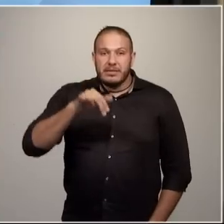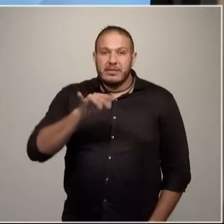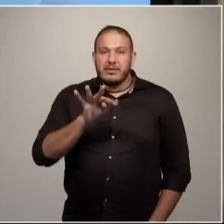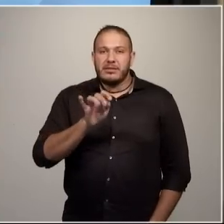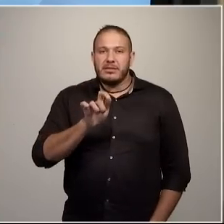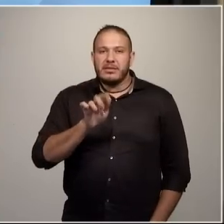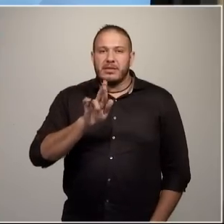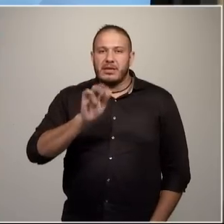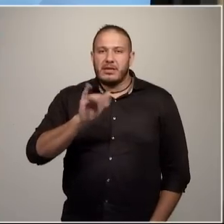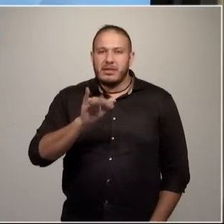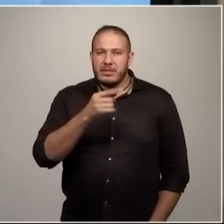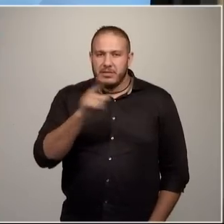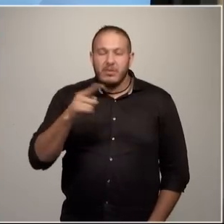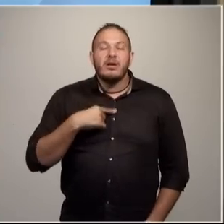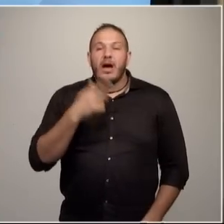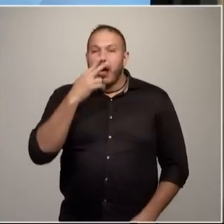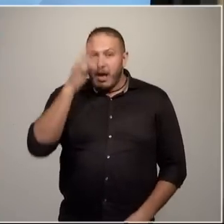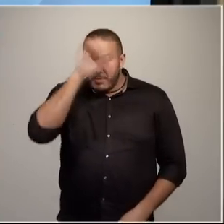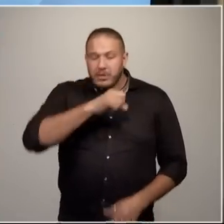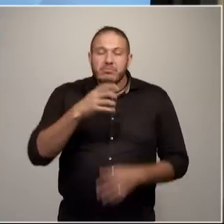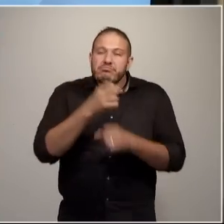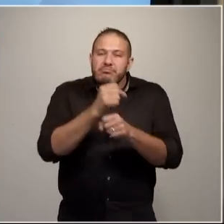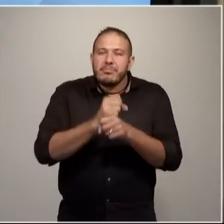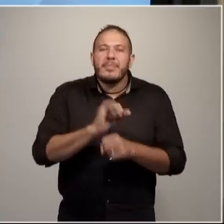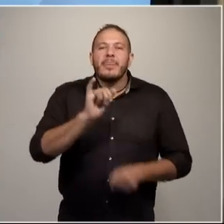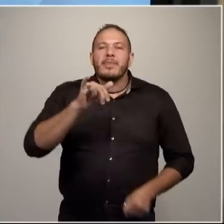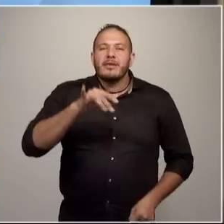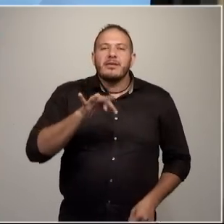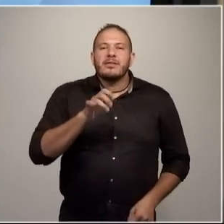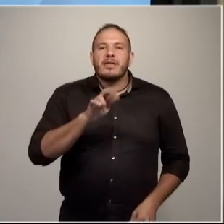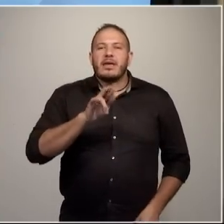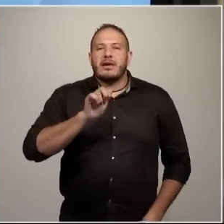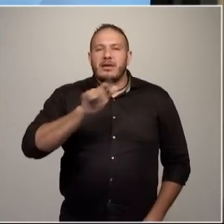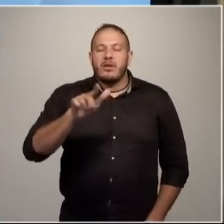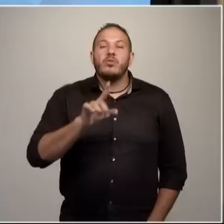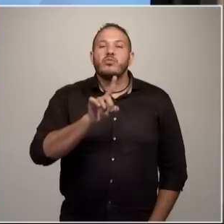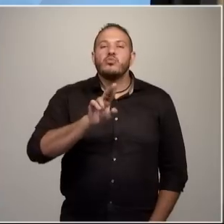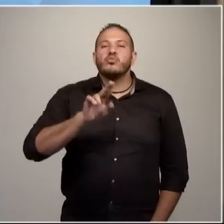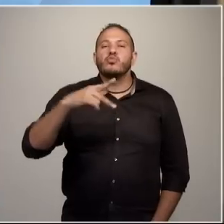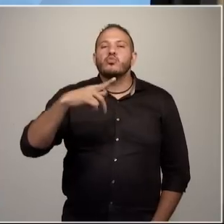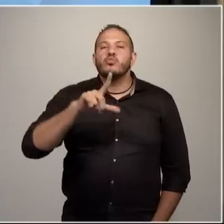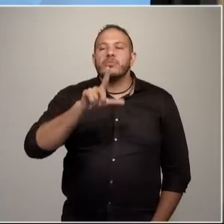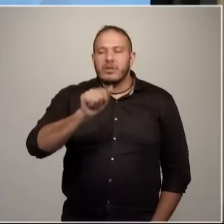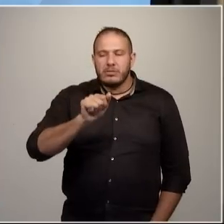aprendemos a calcular a integral dupla dessas funções. Isso é extremamente importante.